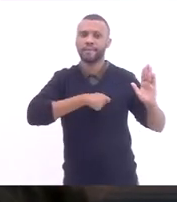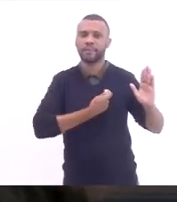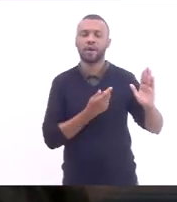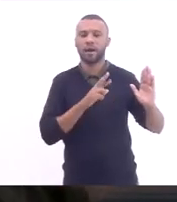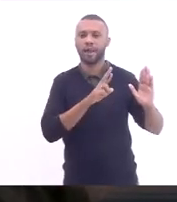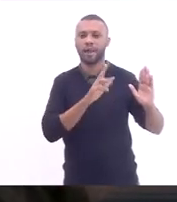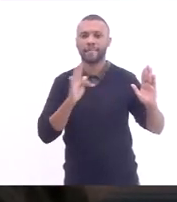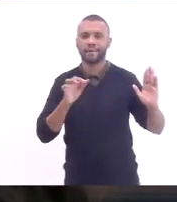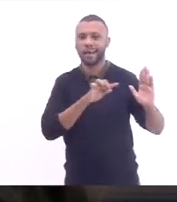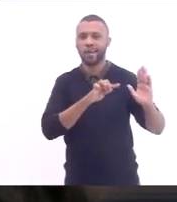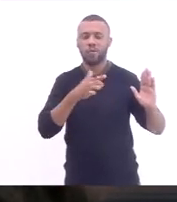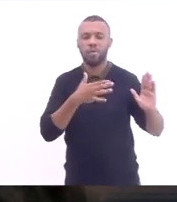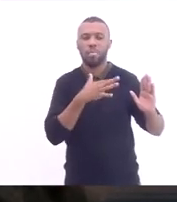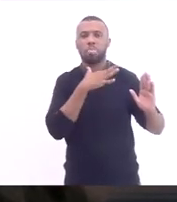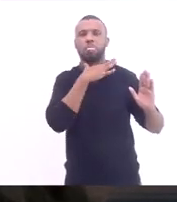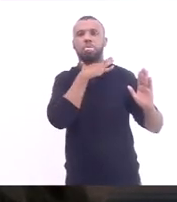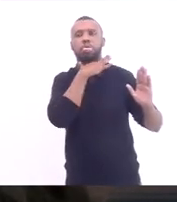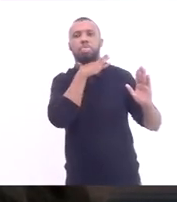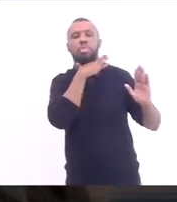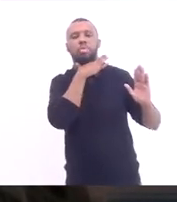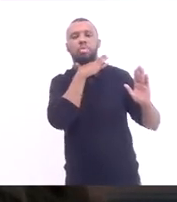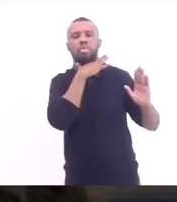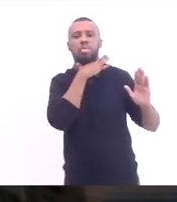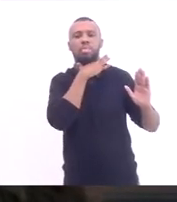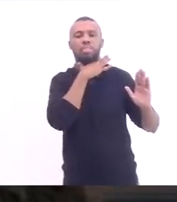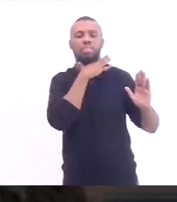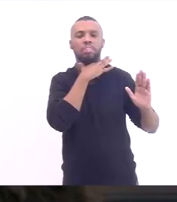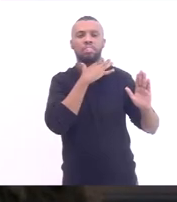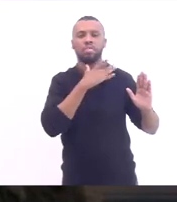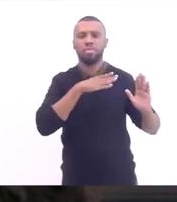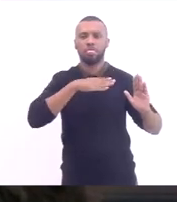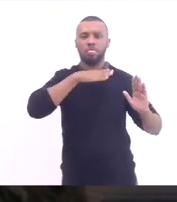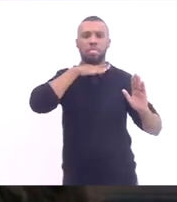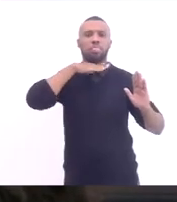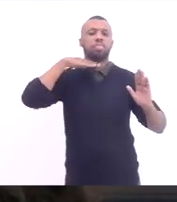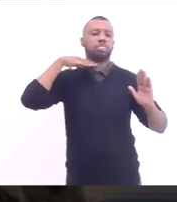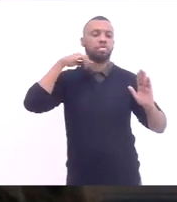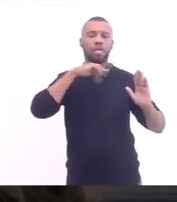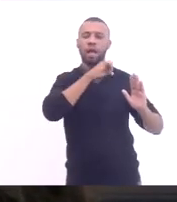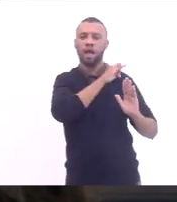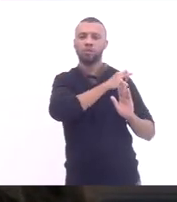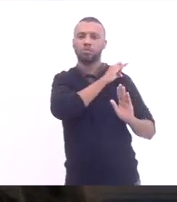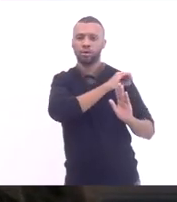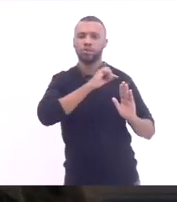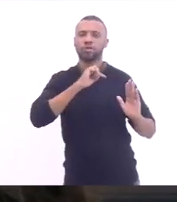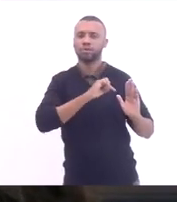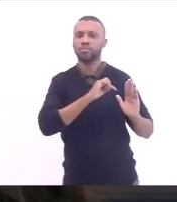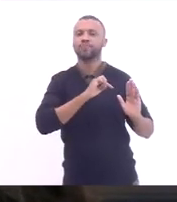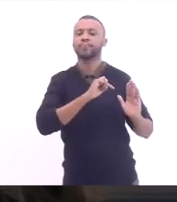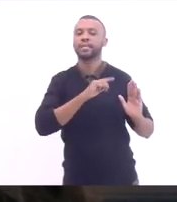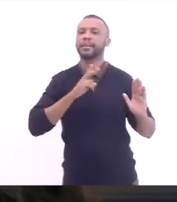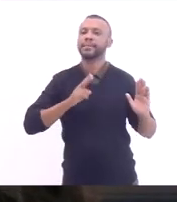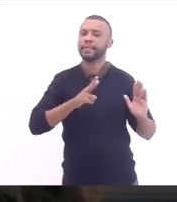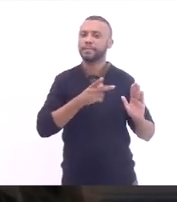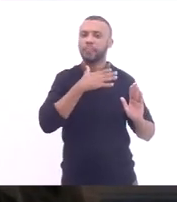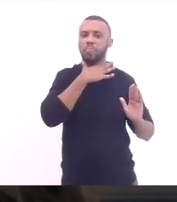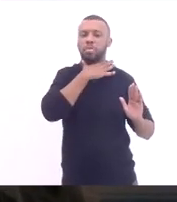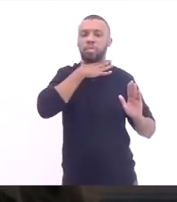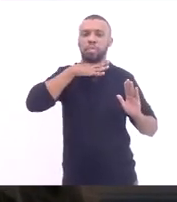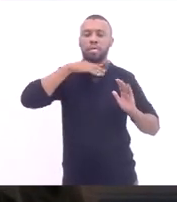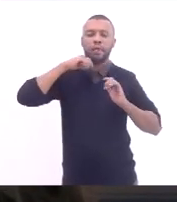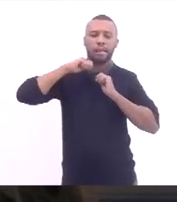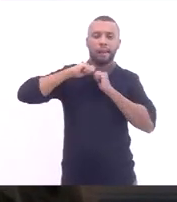é um garrote que está colocado no pescoço do Estado do Rio de Janeiro e que, cada vez mais, esse garrote é